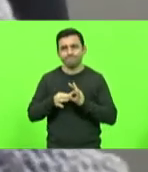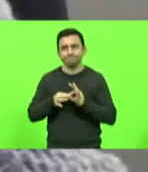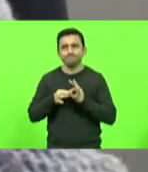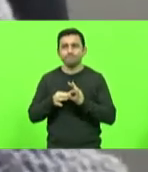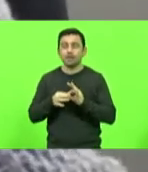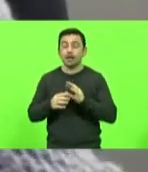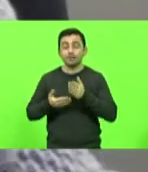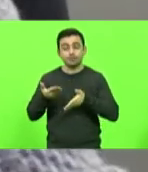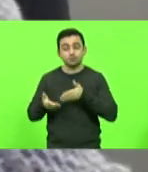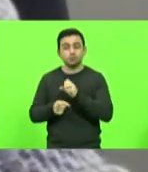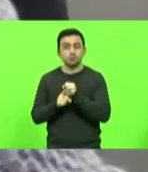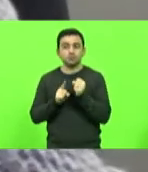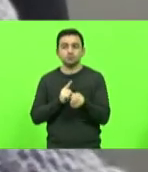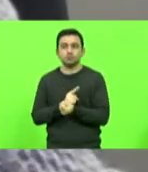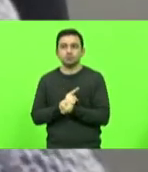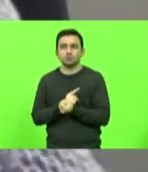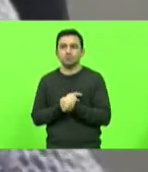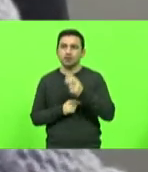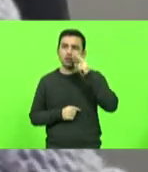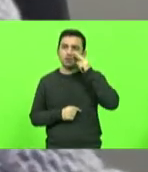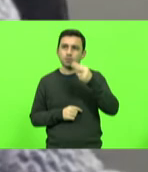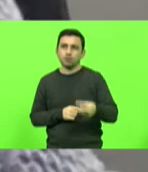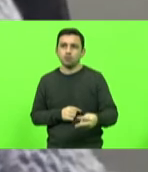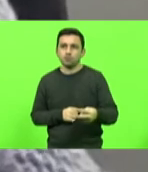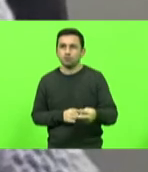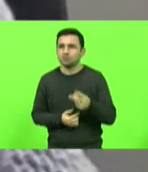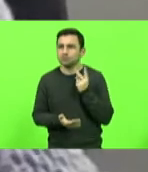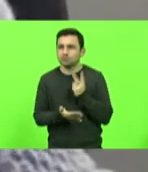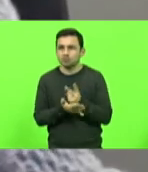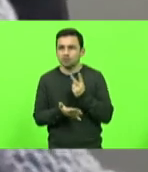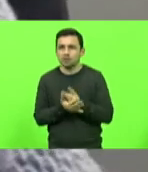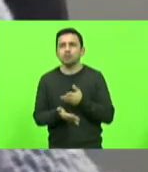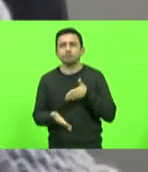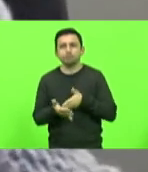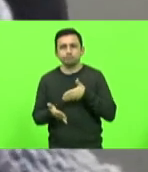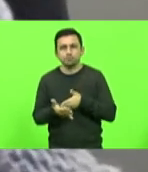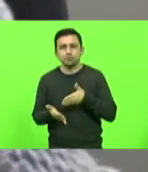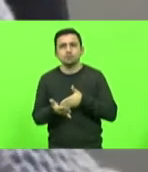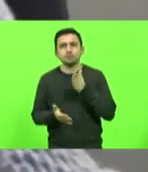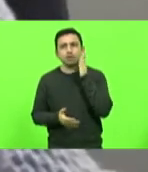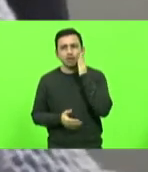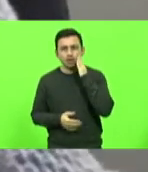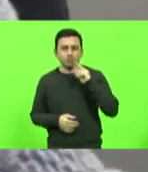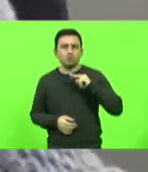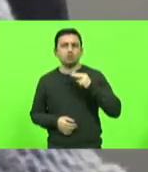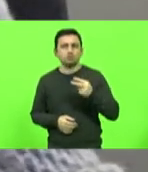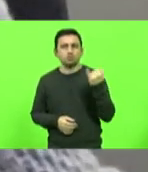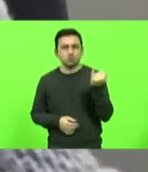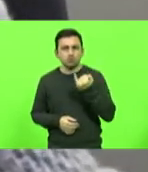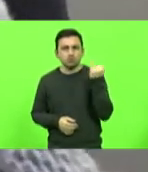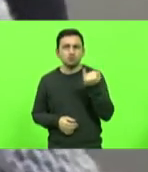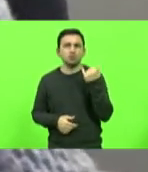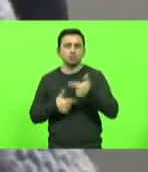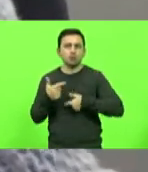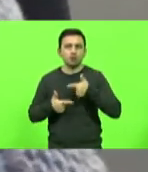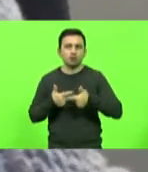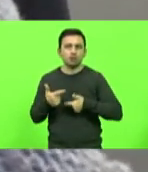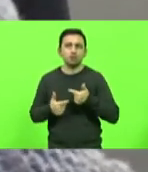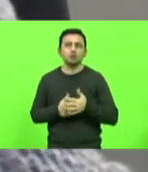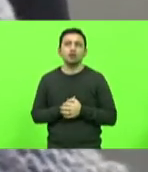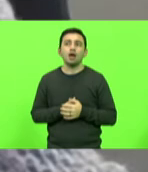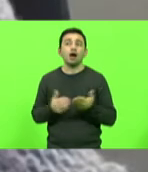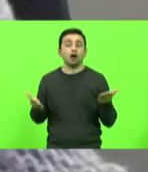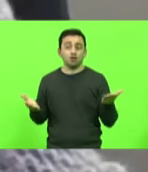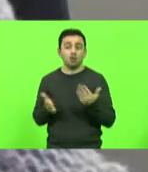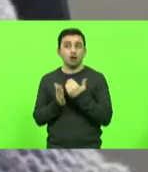social e sempre reconheceu suas limitações e sempre reconheceu a importância do trabalho. E agora, além